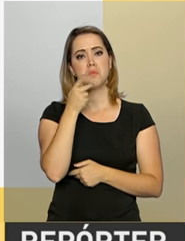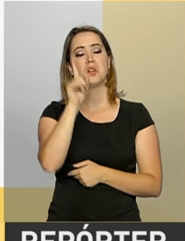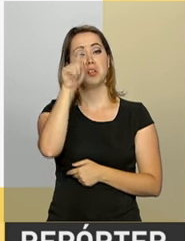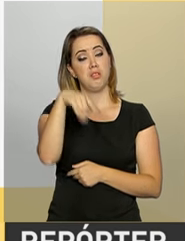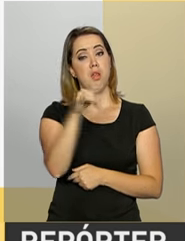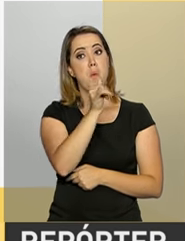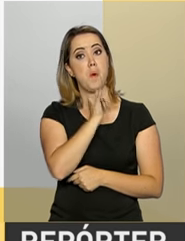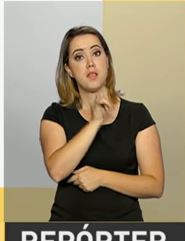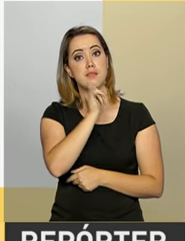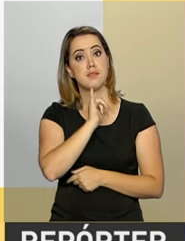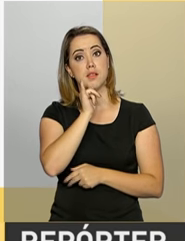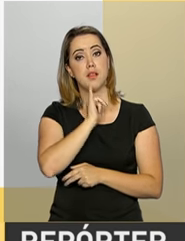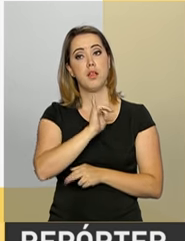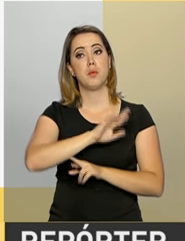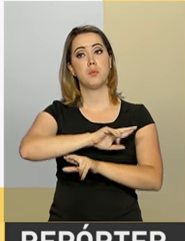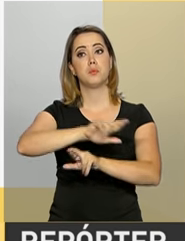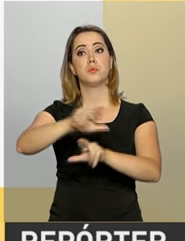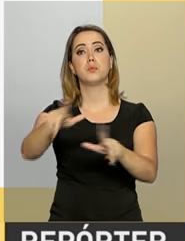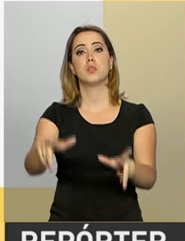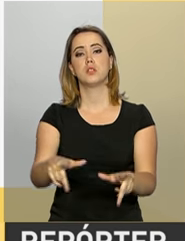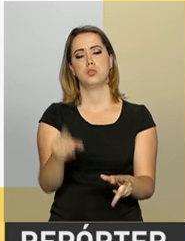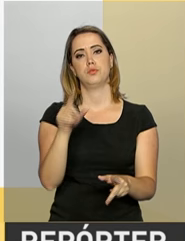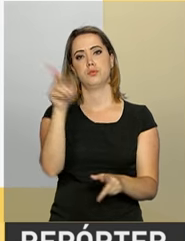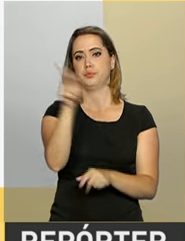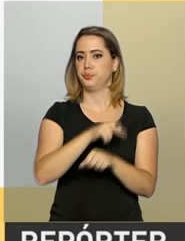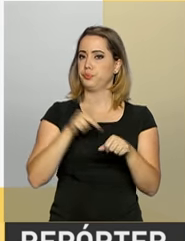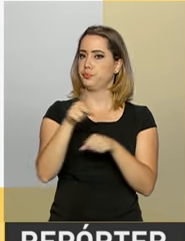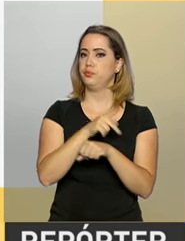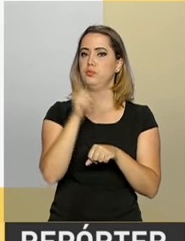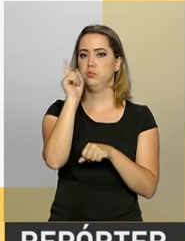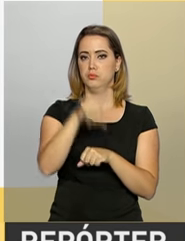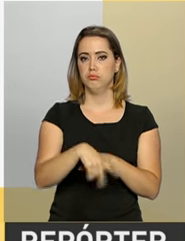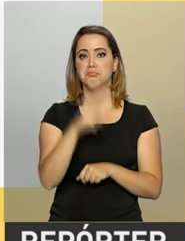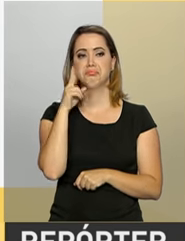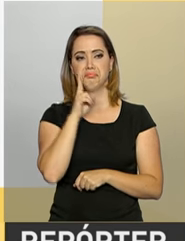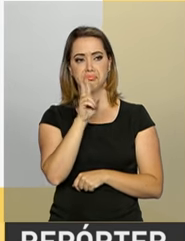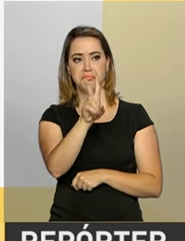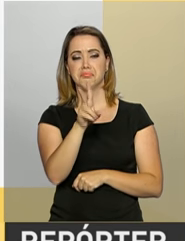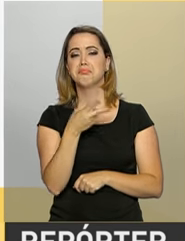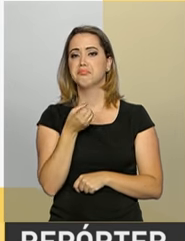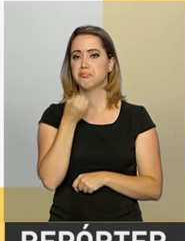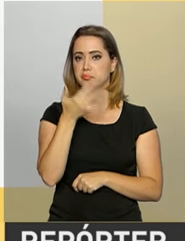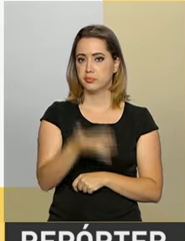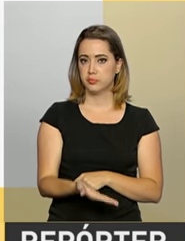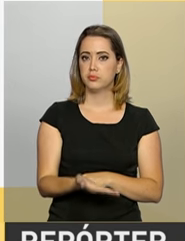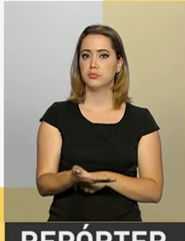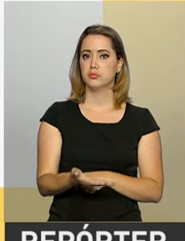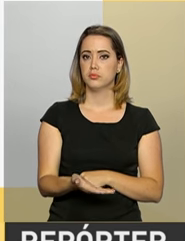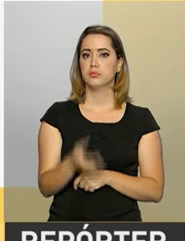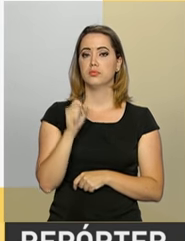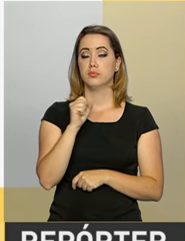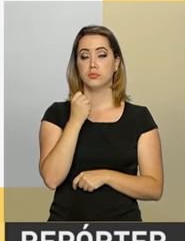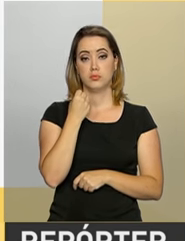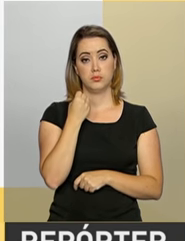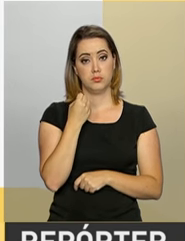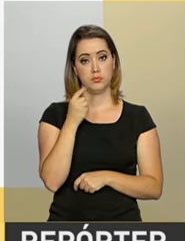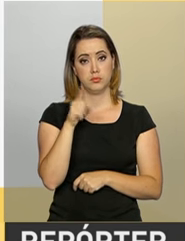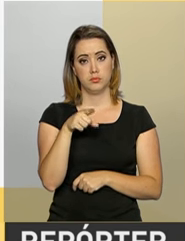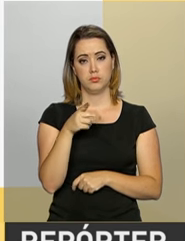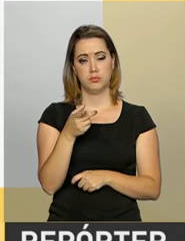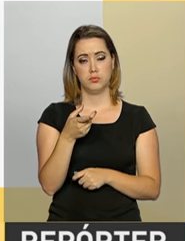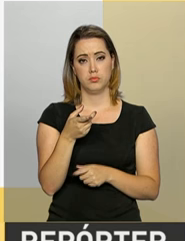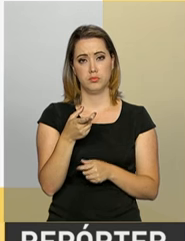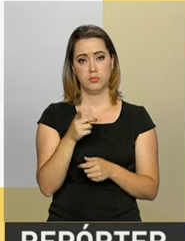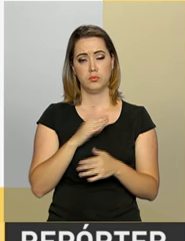muitos países inclusive países desenvolvidos etc e que tá sendo visto muito favorável eh essa medida da aprovação do